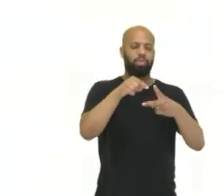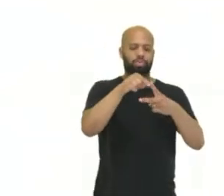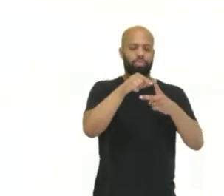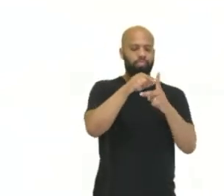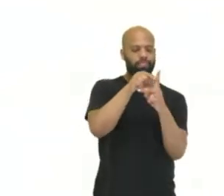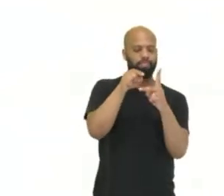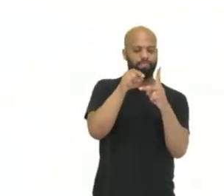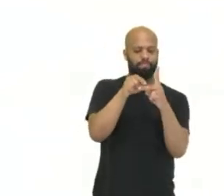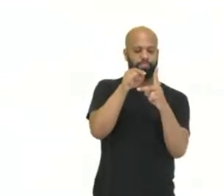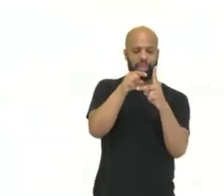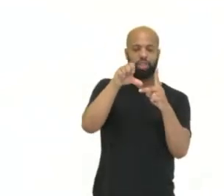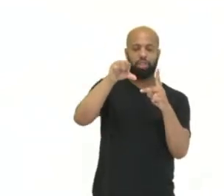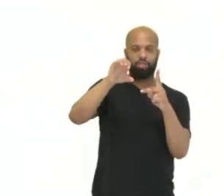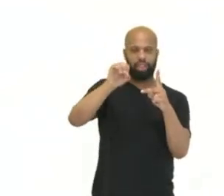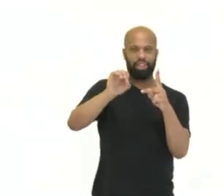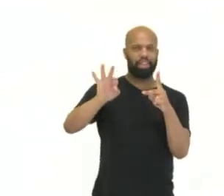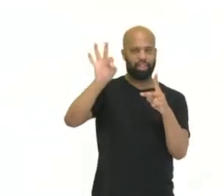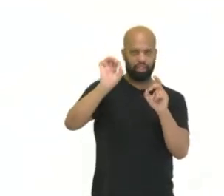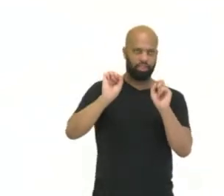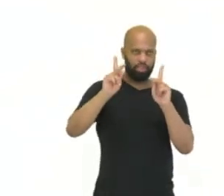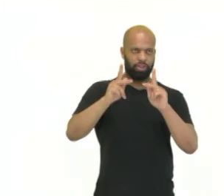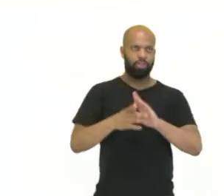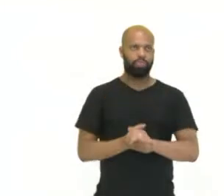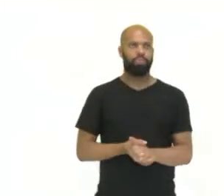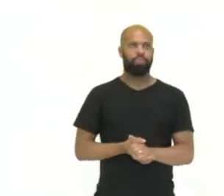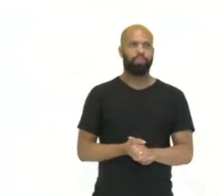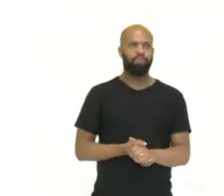Beleza? E ali,